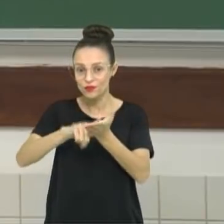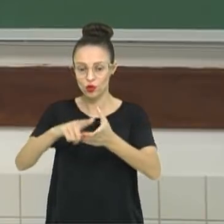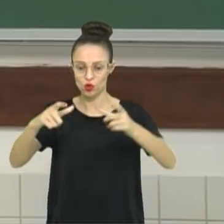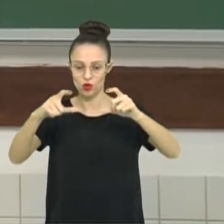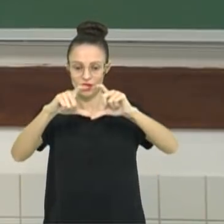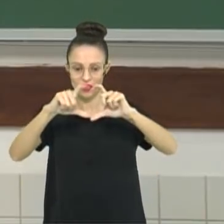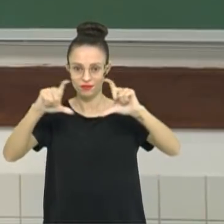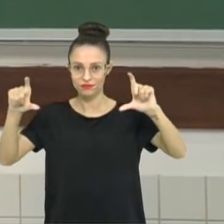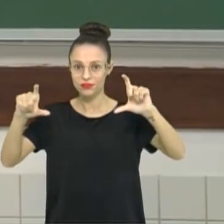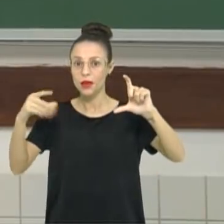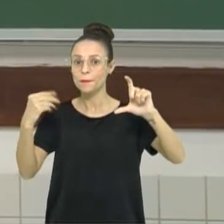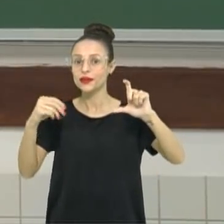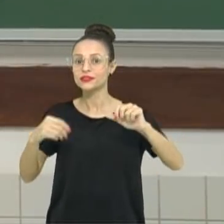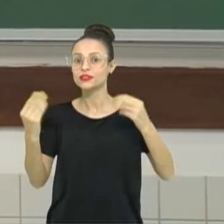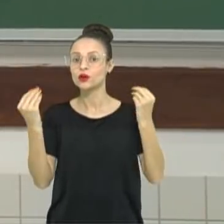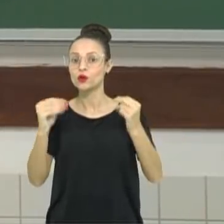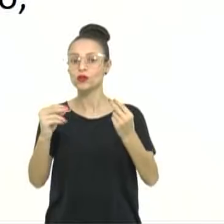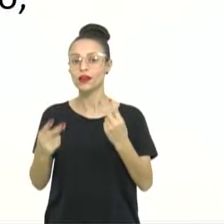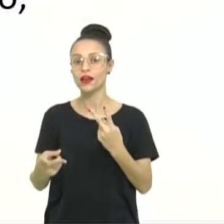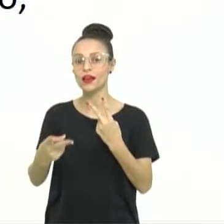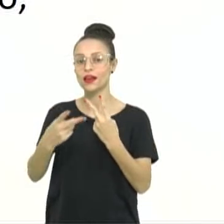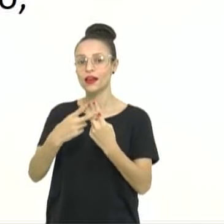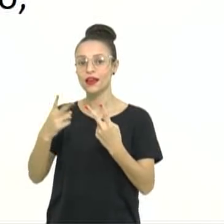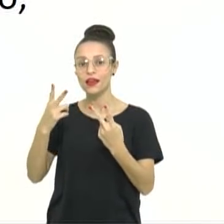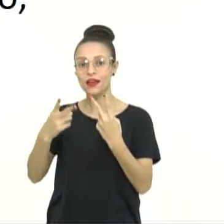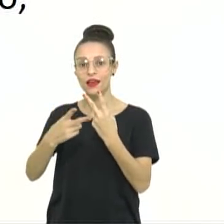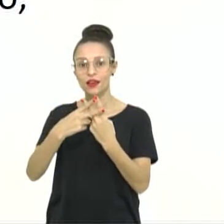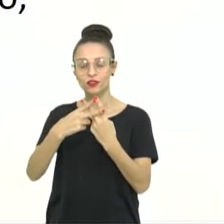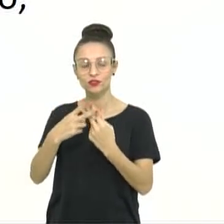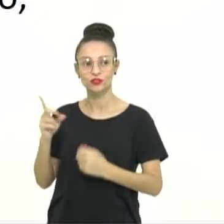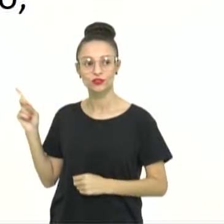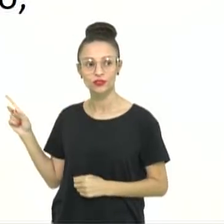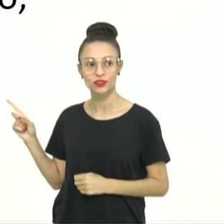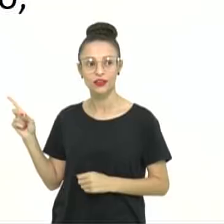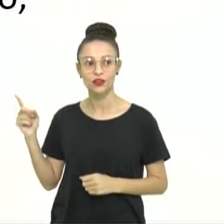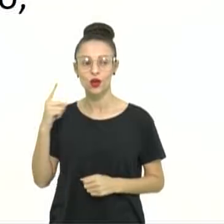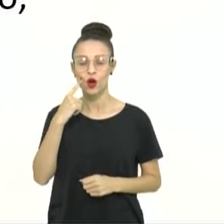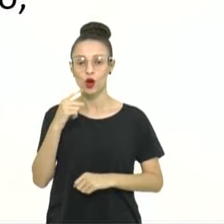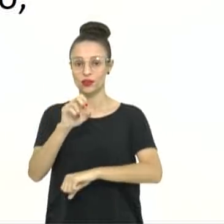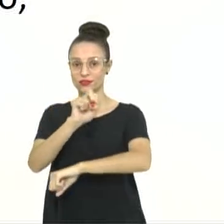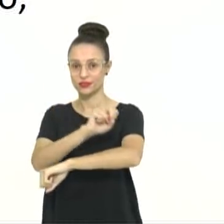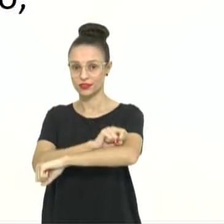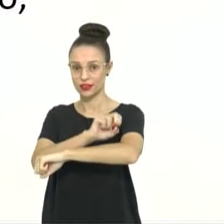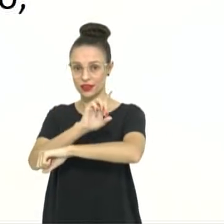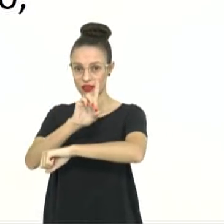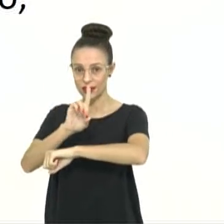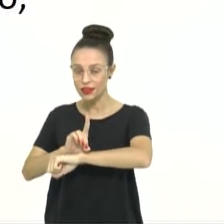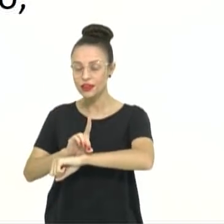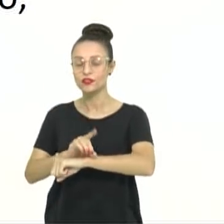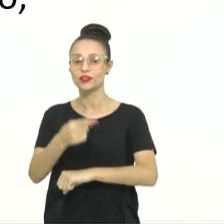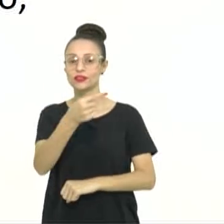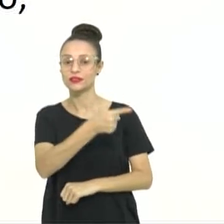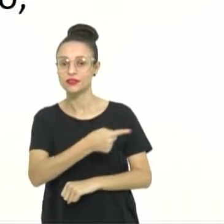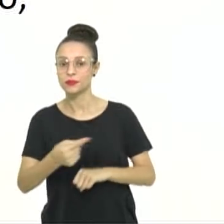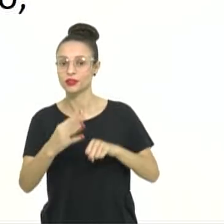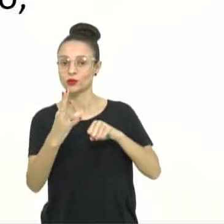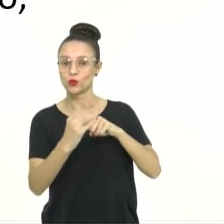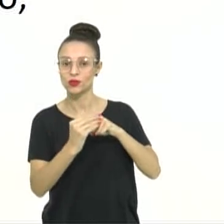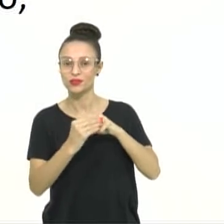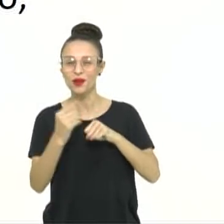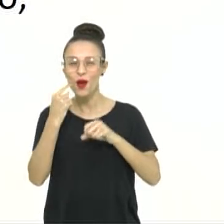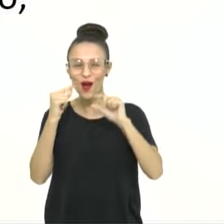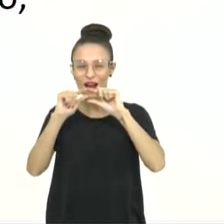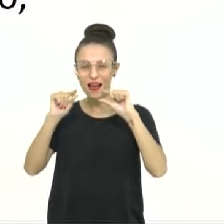sua produção, você tem que colocar assim, ó, hashtag CED Semana do